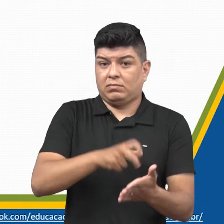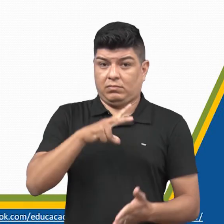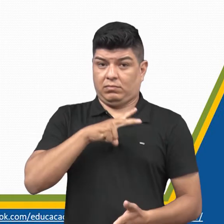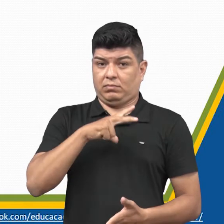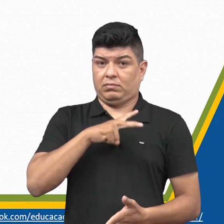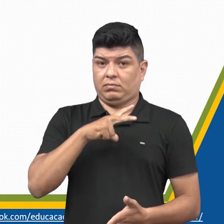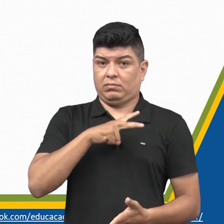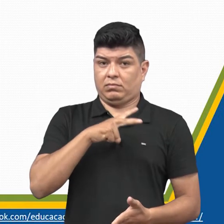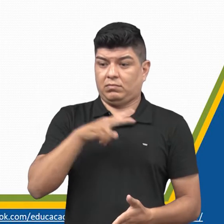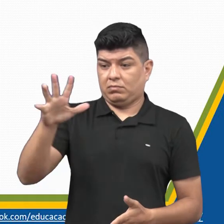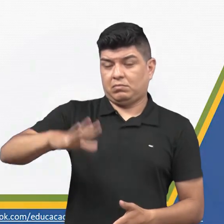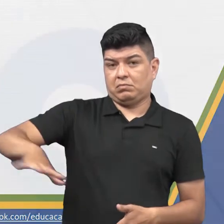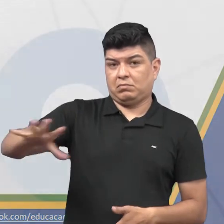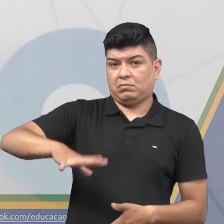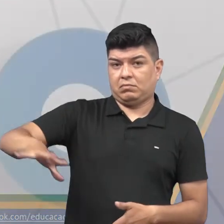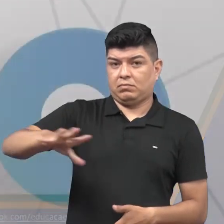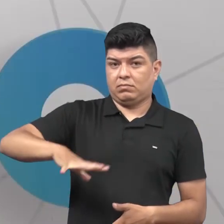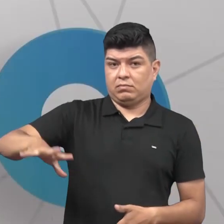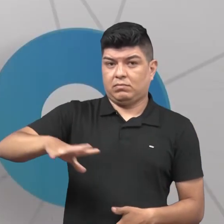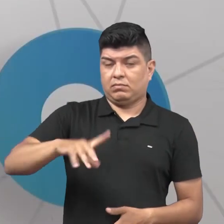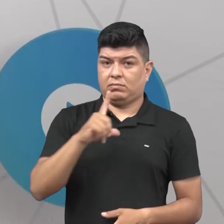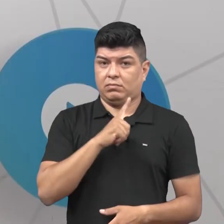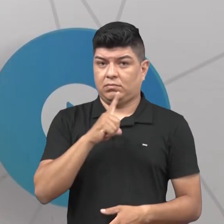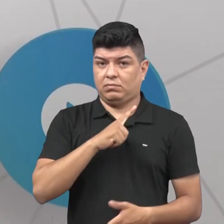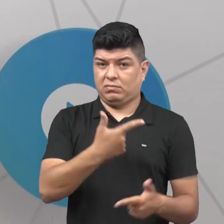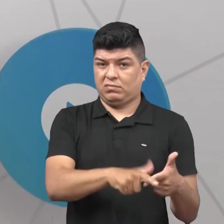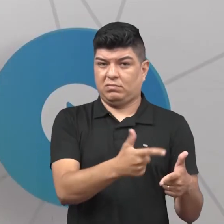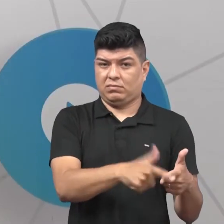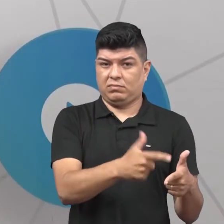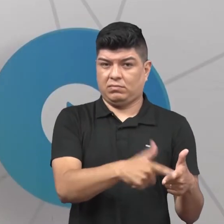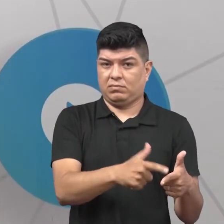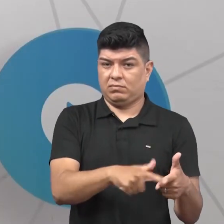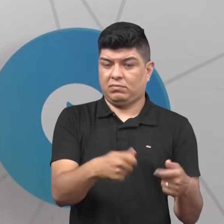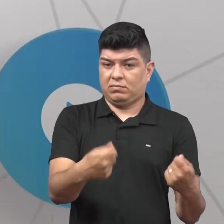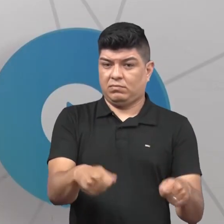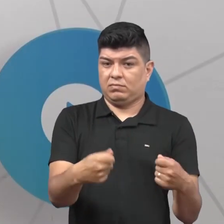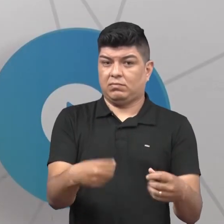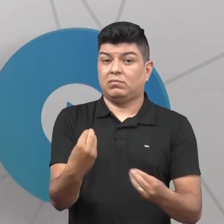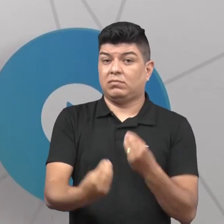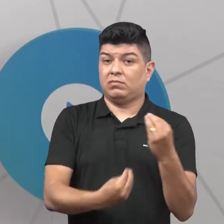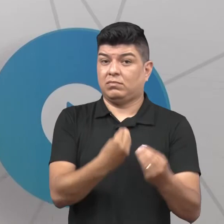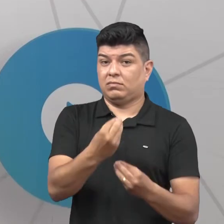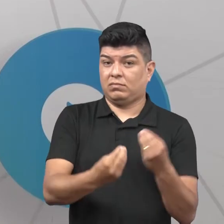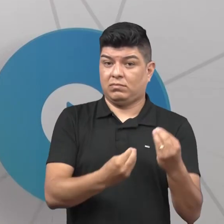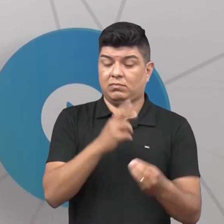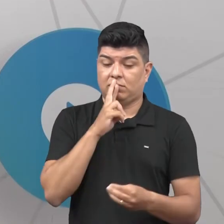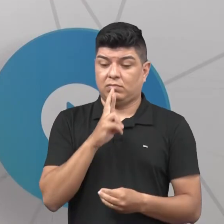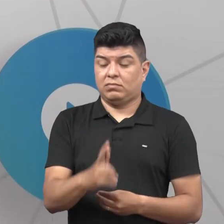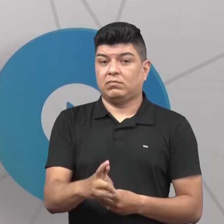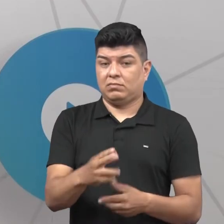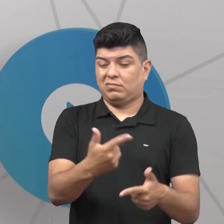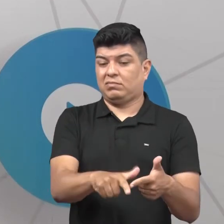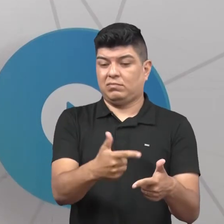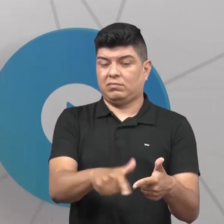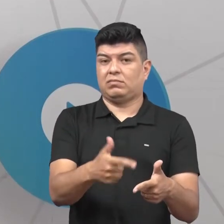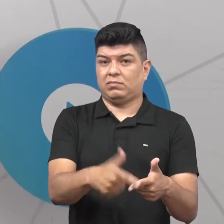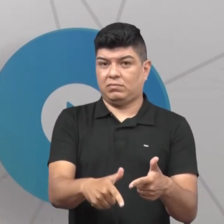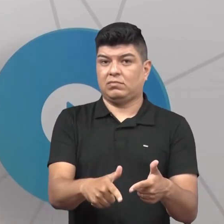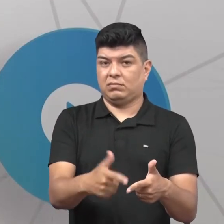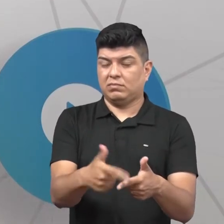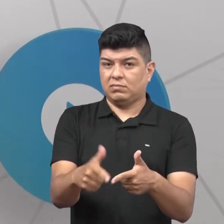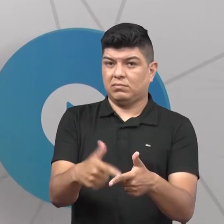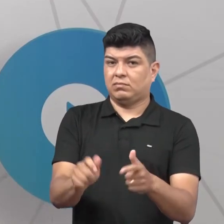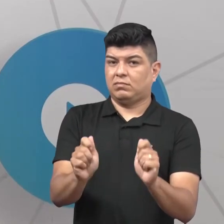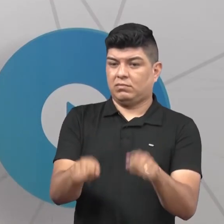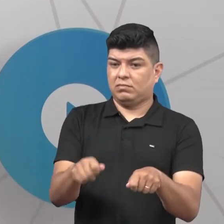questão geral. Então nós temos ali um problema e temos que buscar meios de responder àquele problema. Esse problema pode